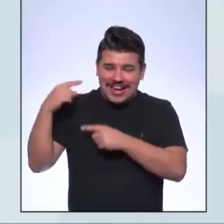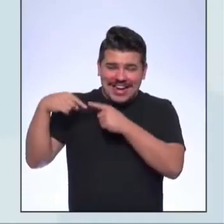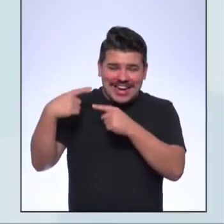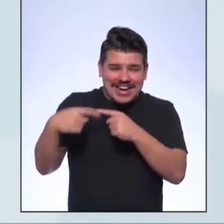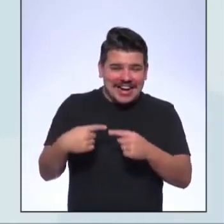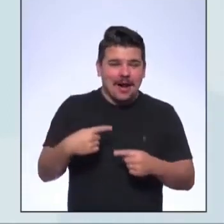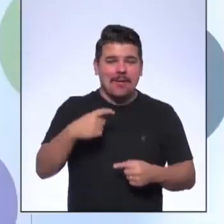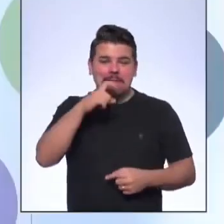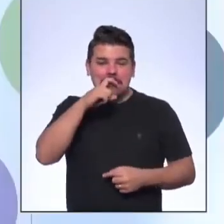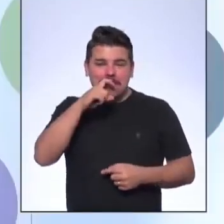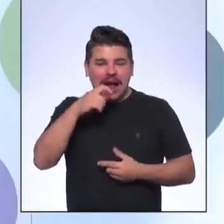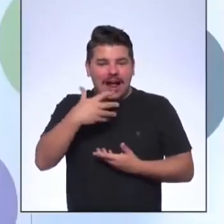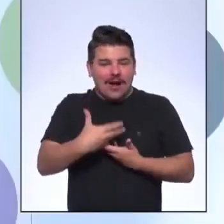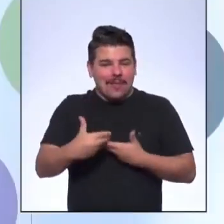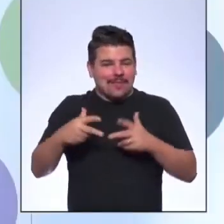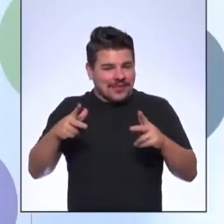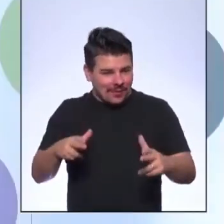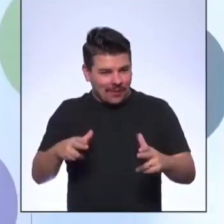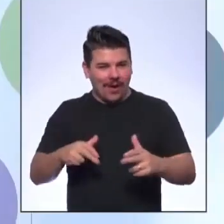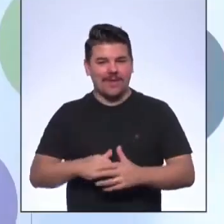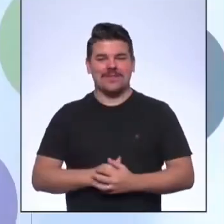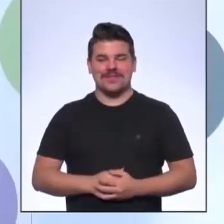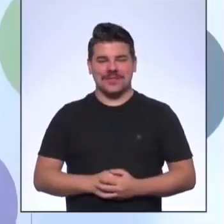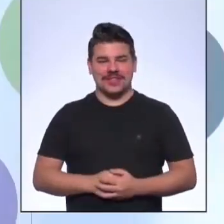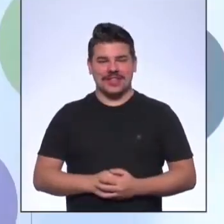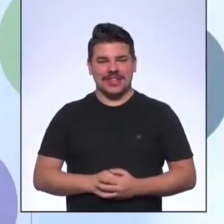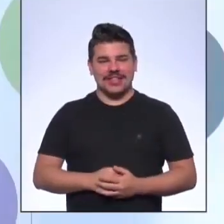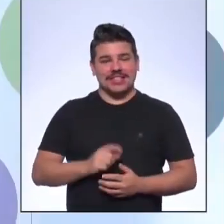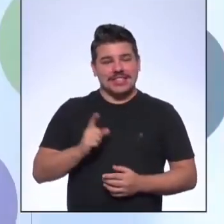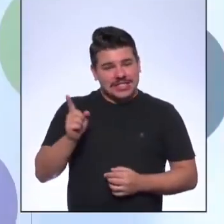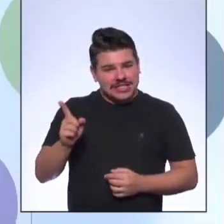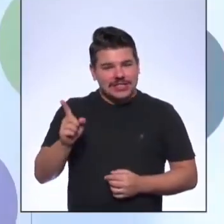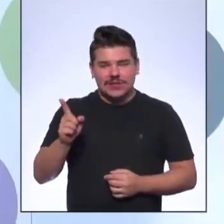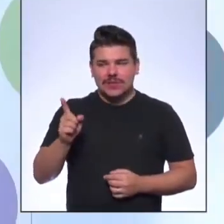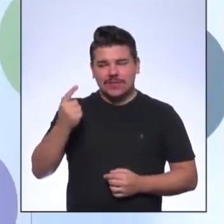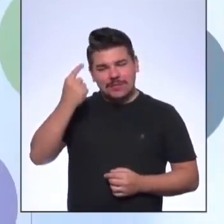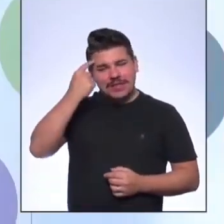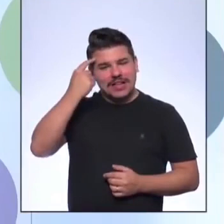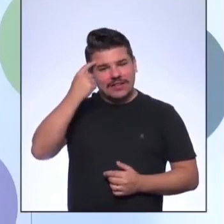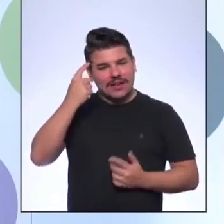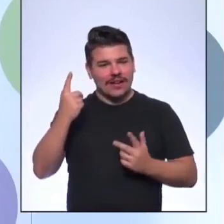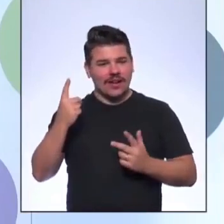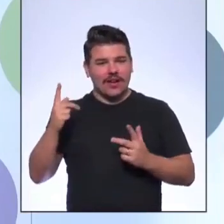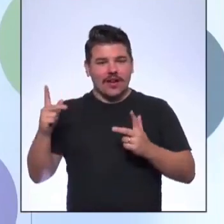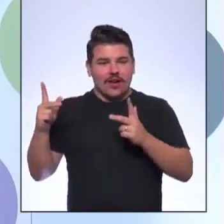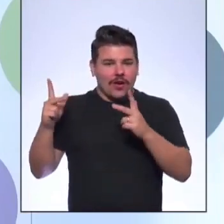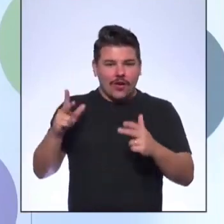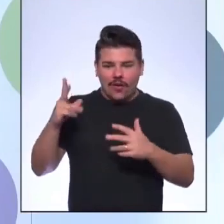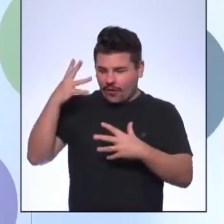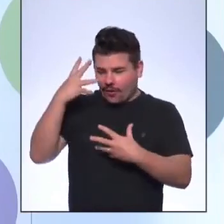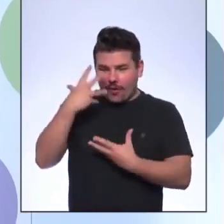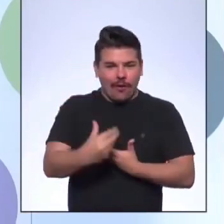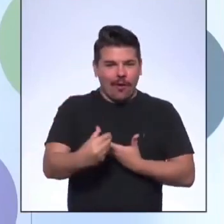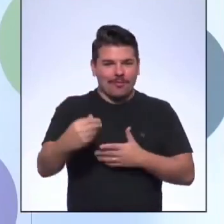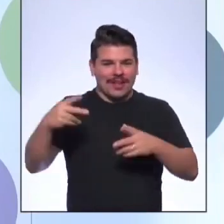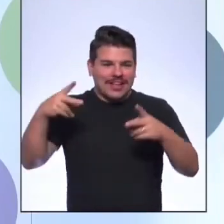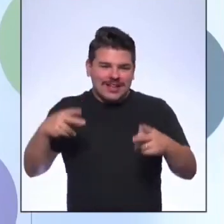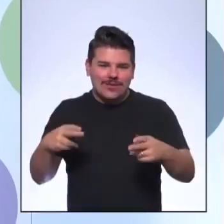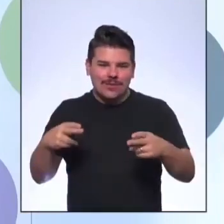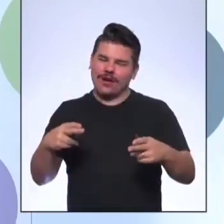pai. Então, isso fazia com que os indivíduos eles fossem cópias idênticas e não fazia muito